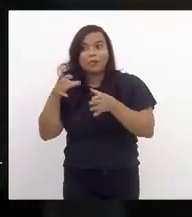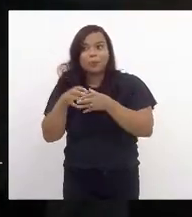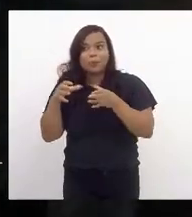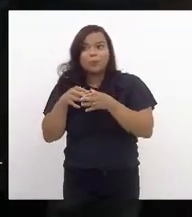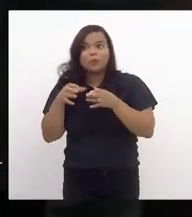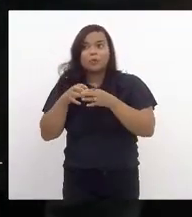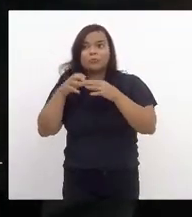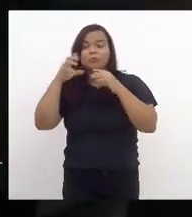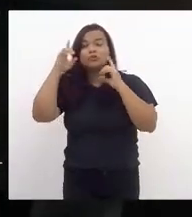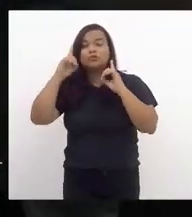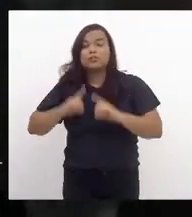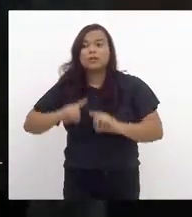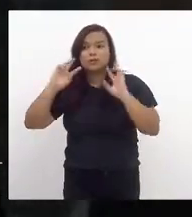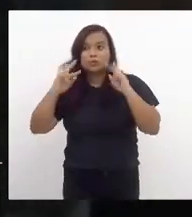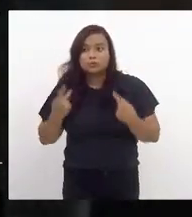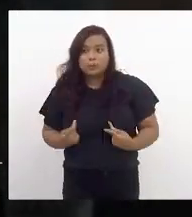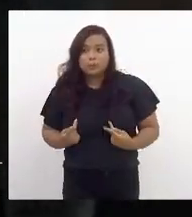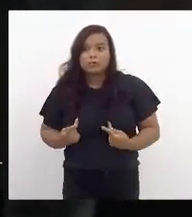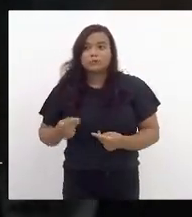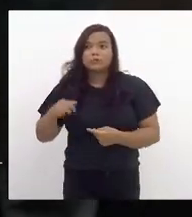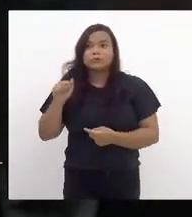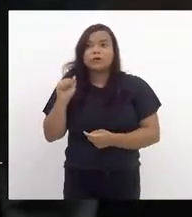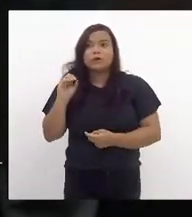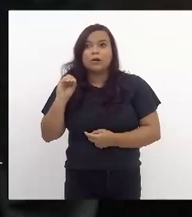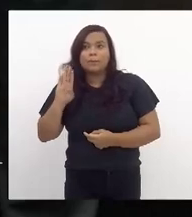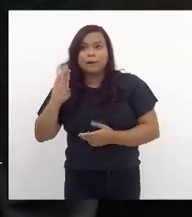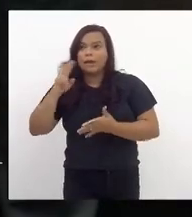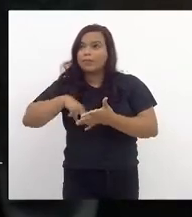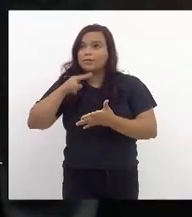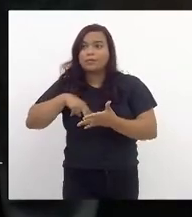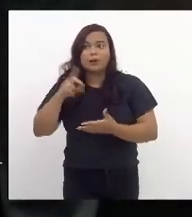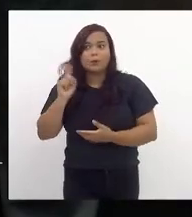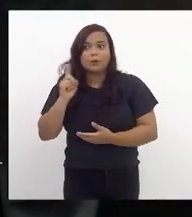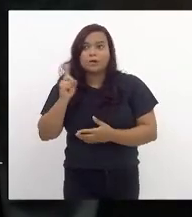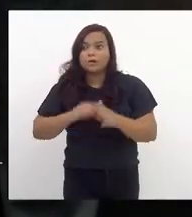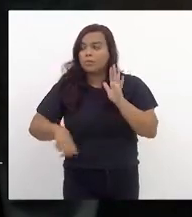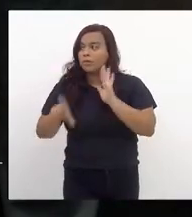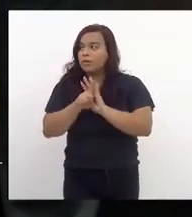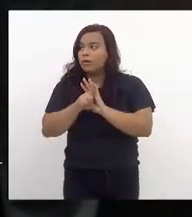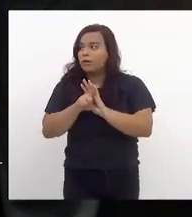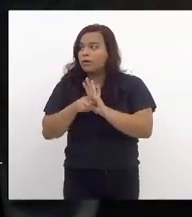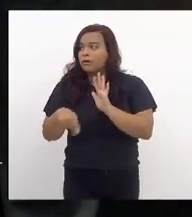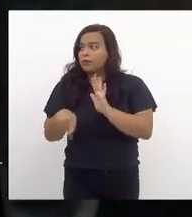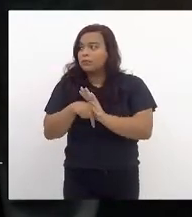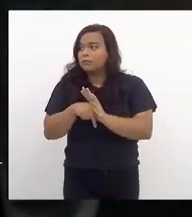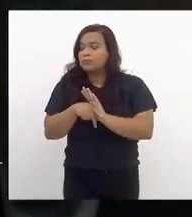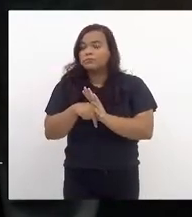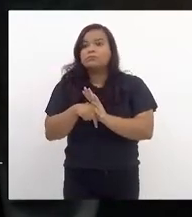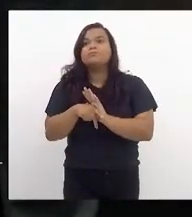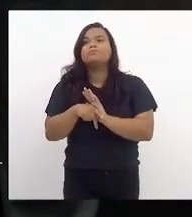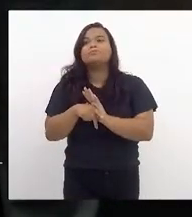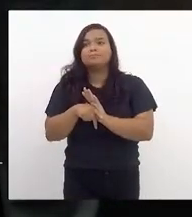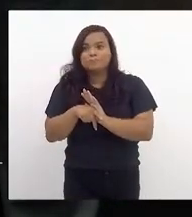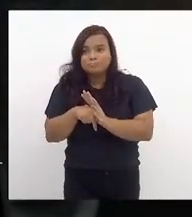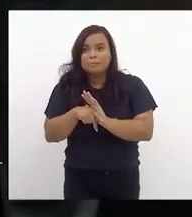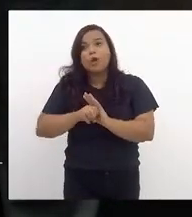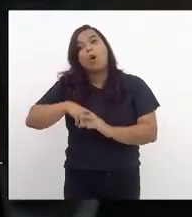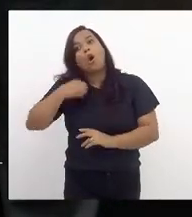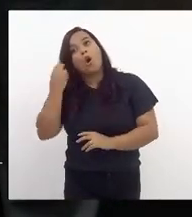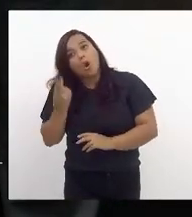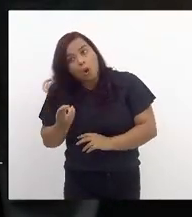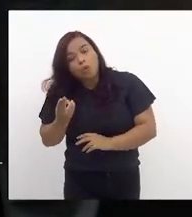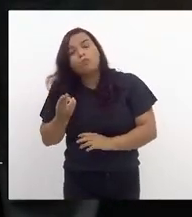não leu a lei que foi aprovada aqui na Alerj, ou eles faltaram com a verdade, deputado